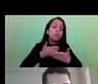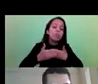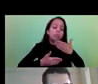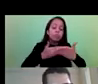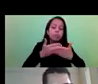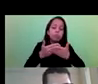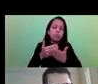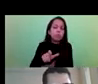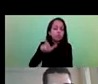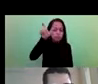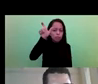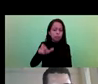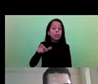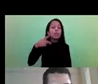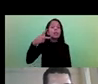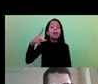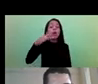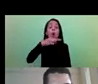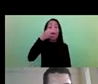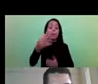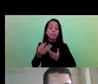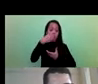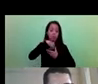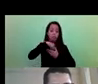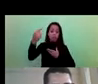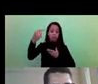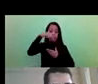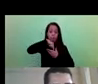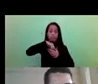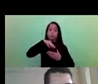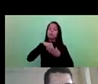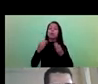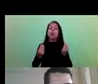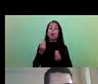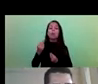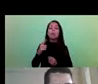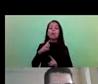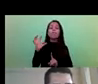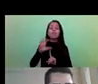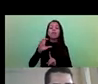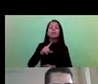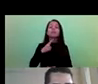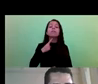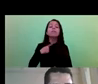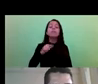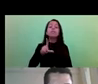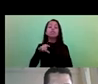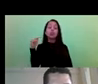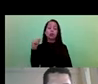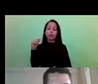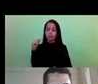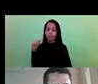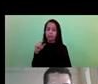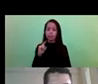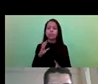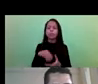sua subjetividade são consideradas nessa escolha, nesse processo de formação e